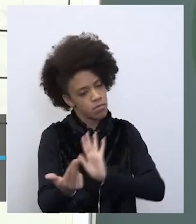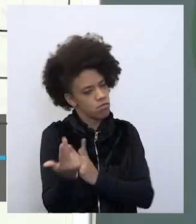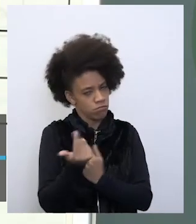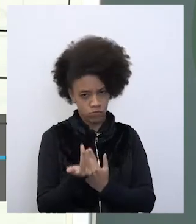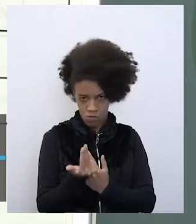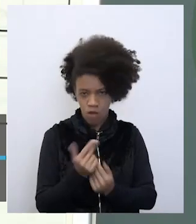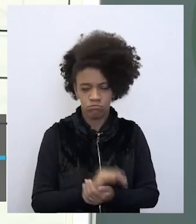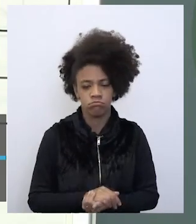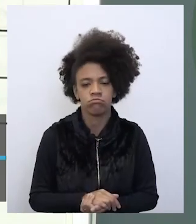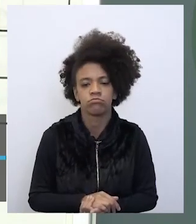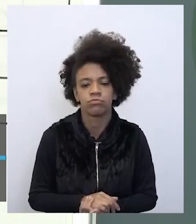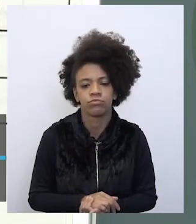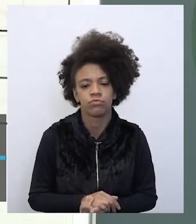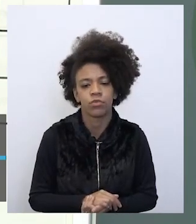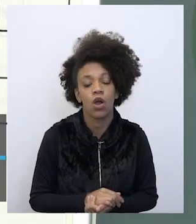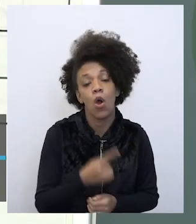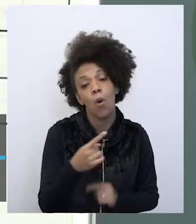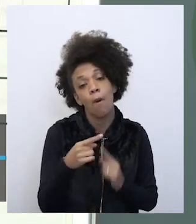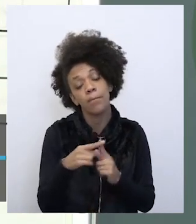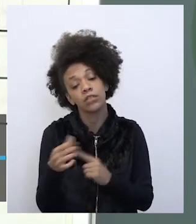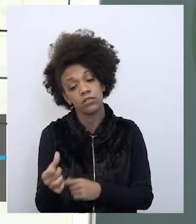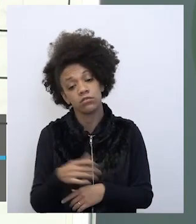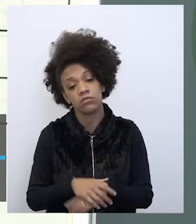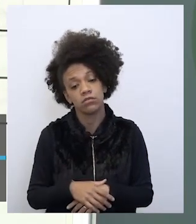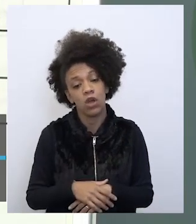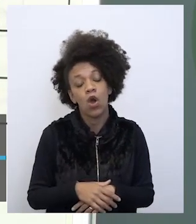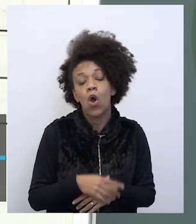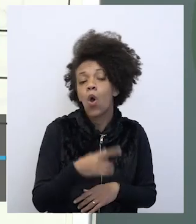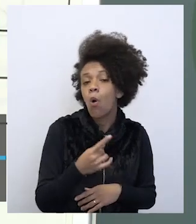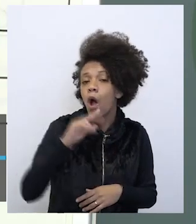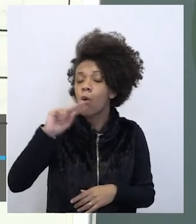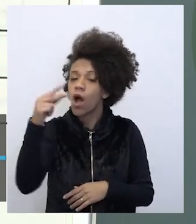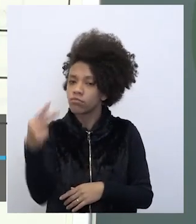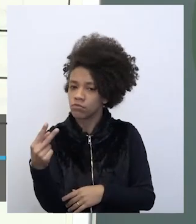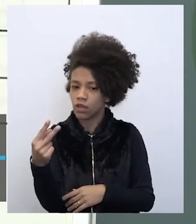tá, gente? 1 mais 6. Então, vamos lá. 1 ao quadrado, 1